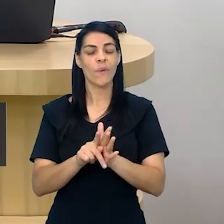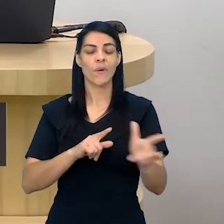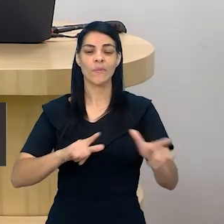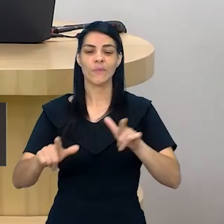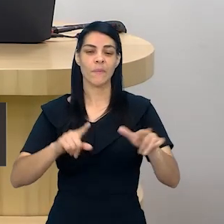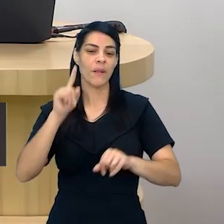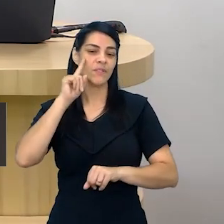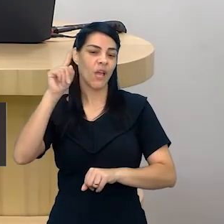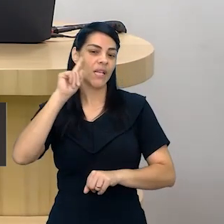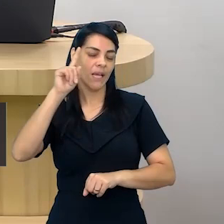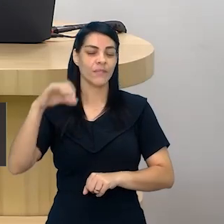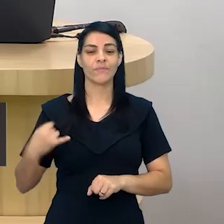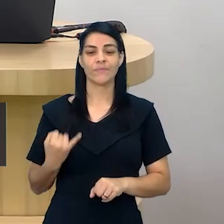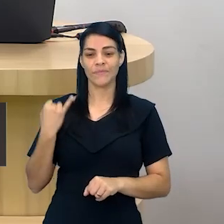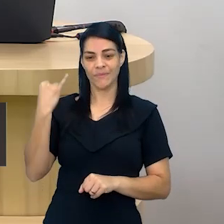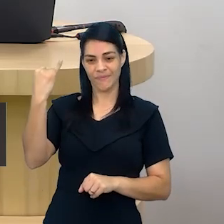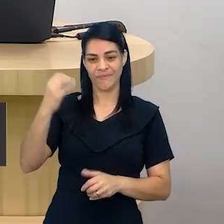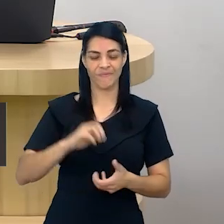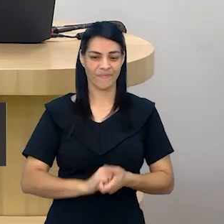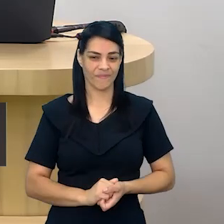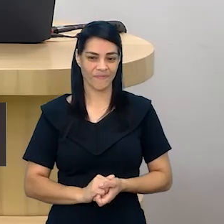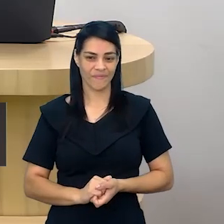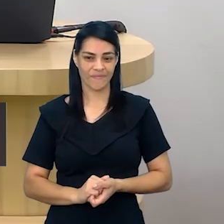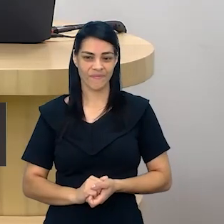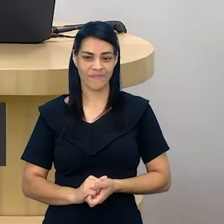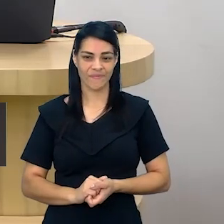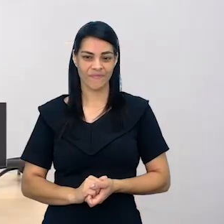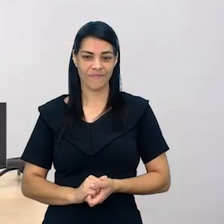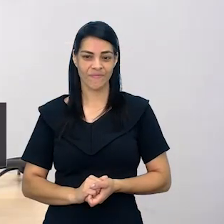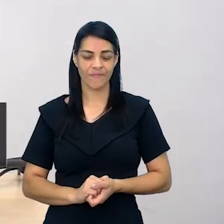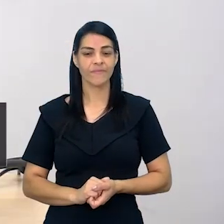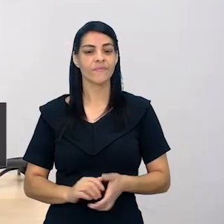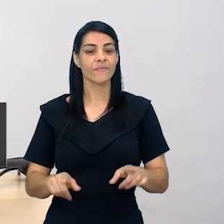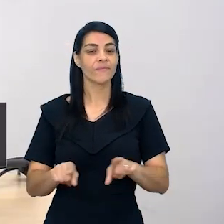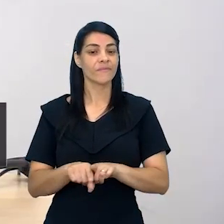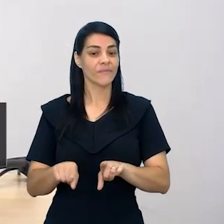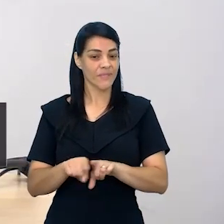muito importante e não podia deixar de